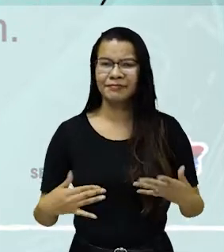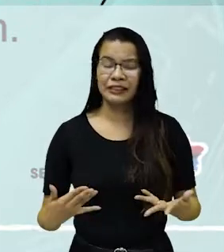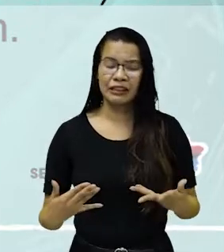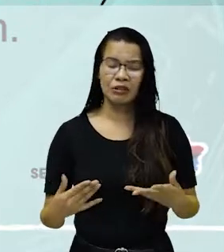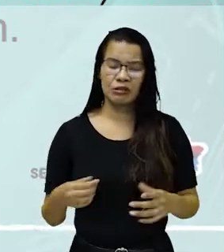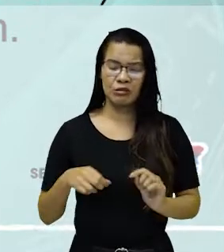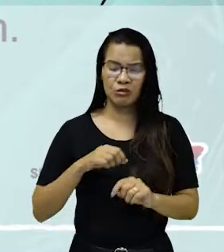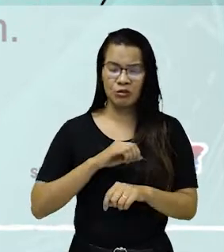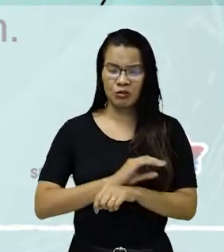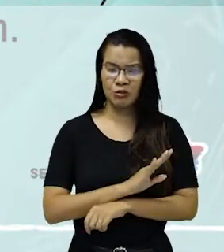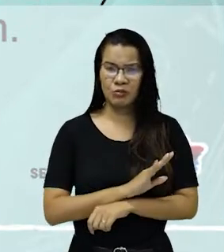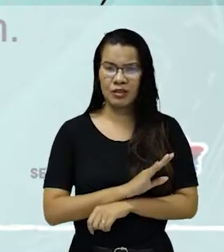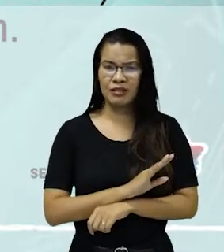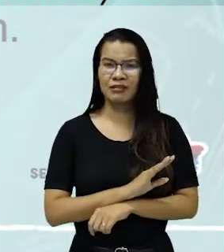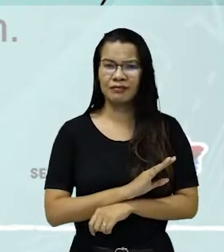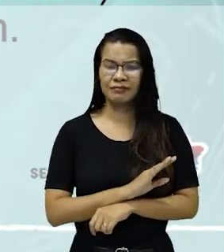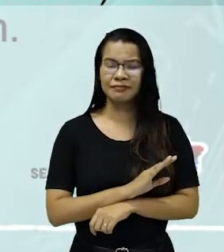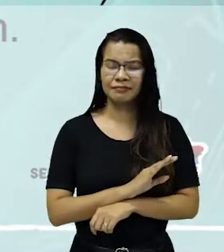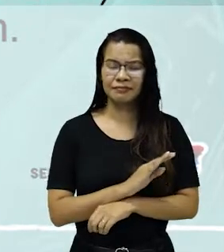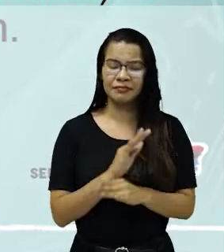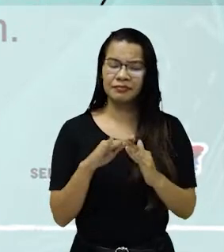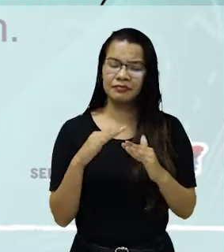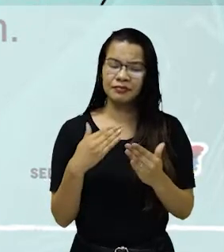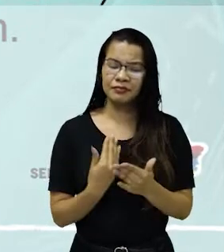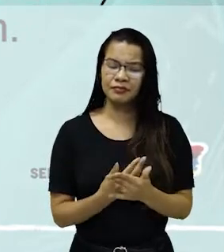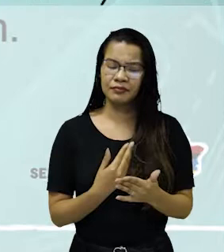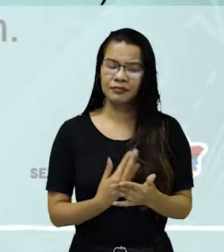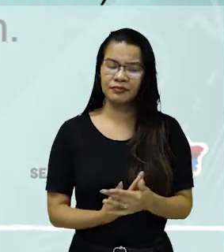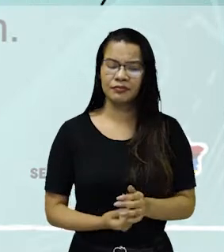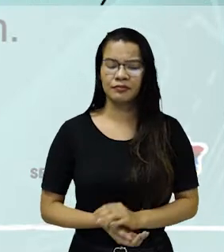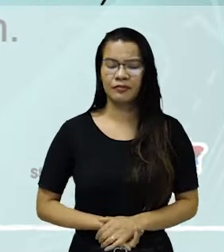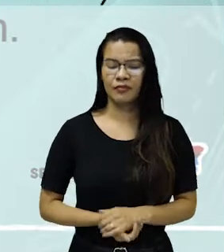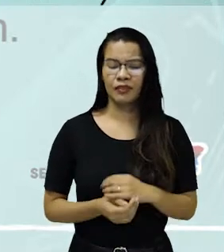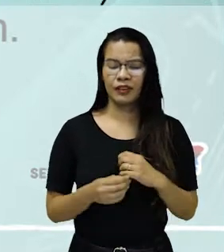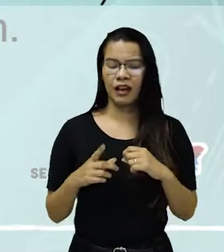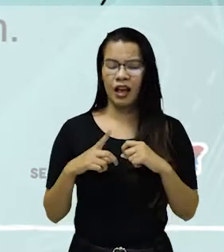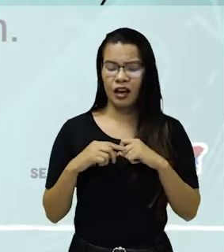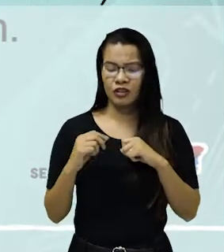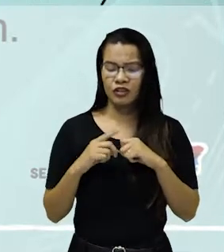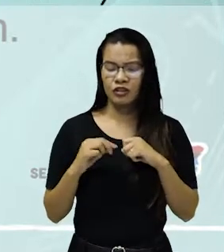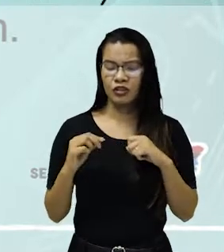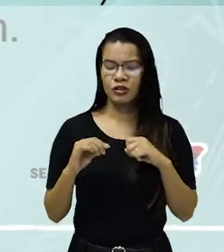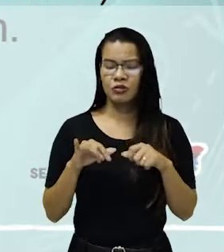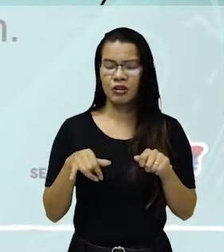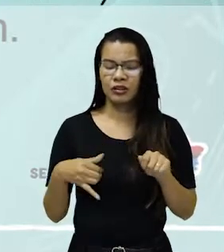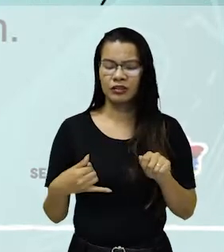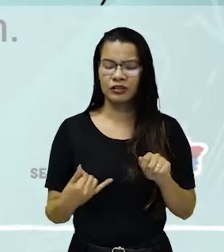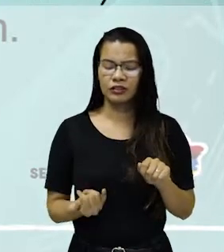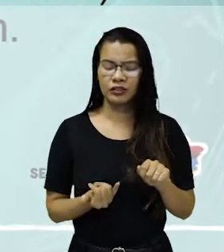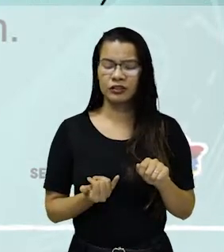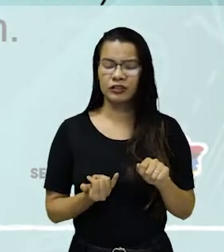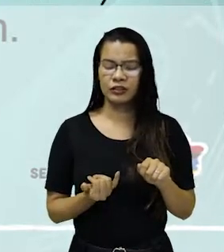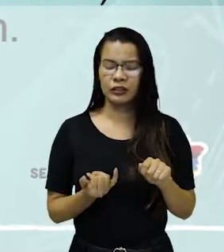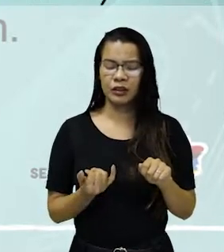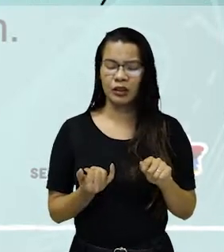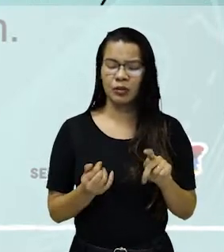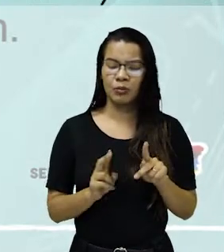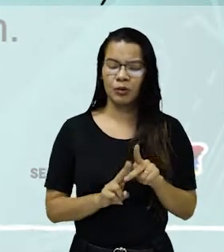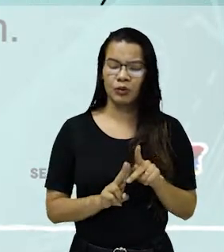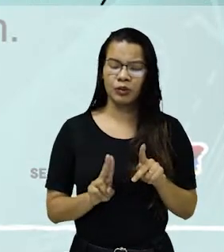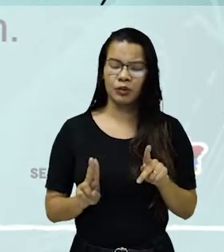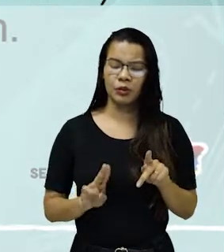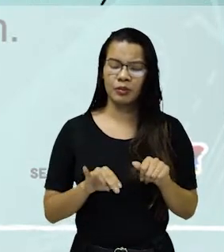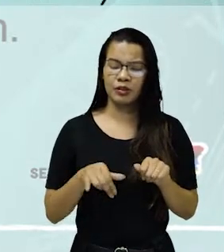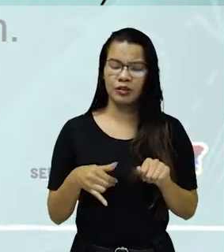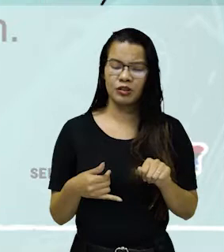Regra geral de concordância nominal. Artigo, adjetivo, pronome